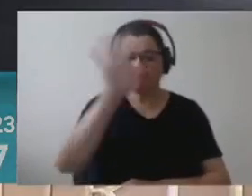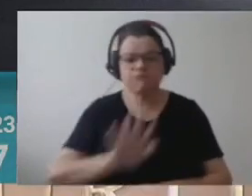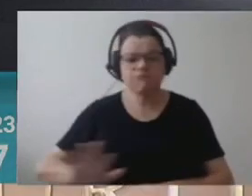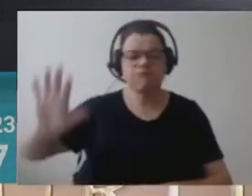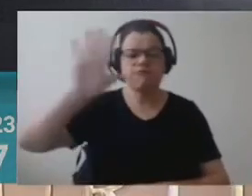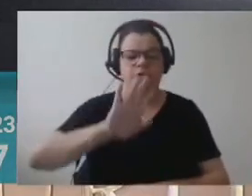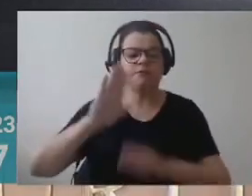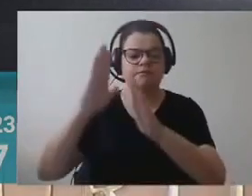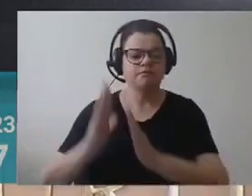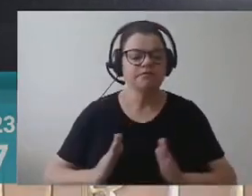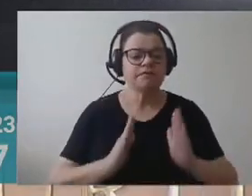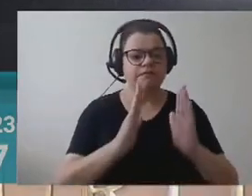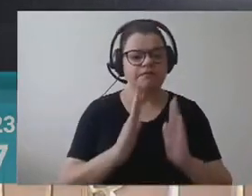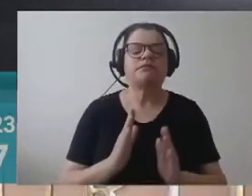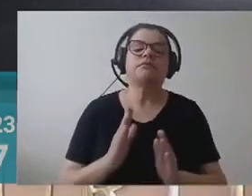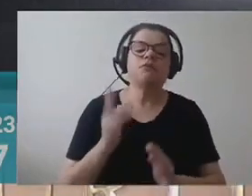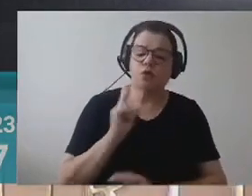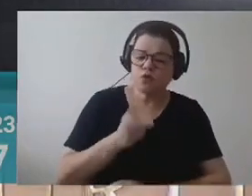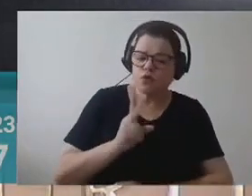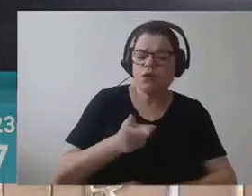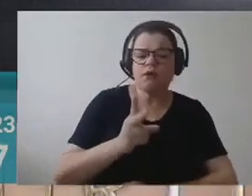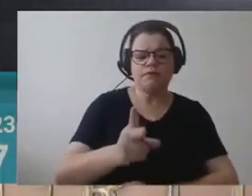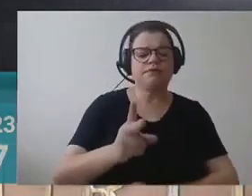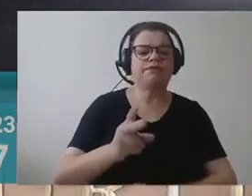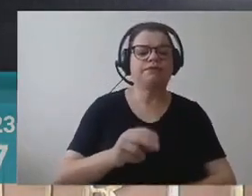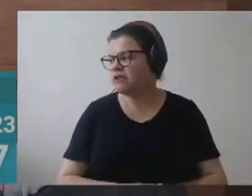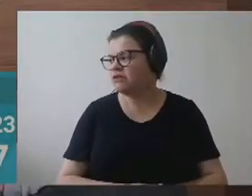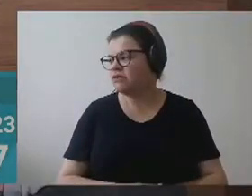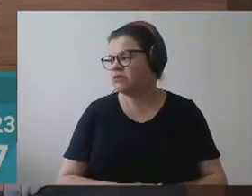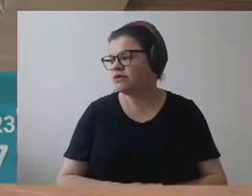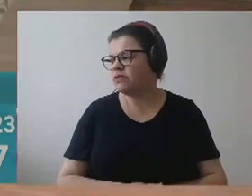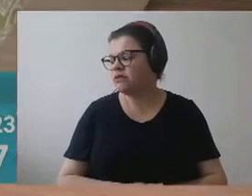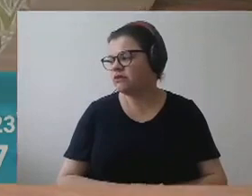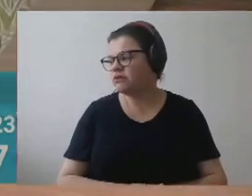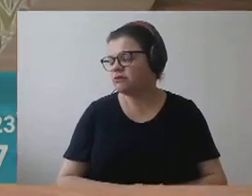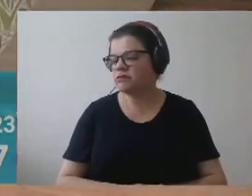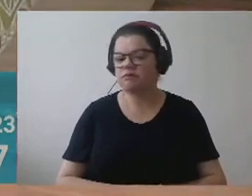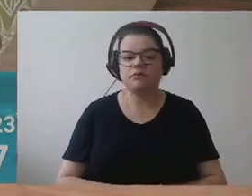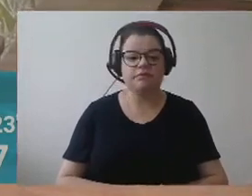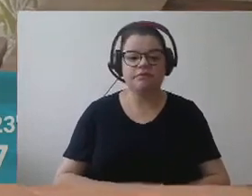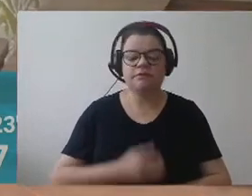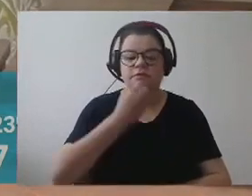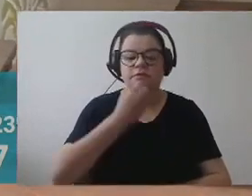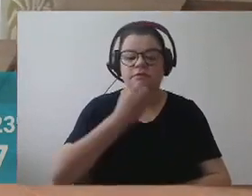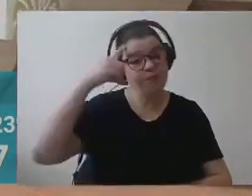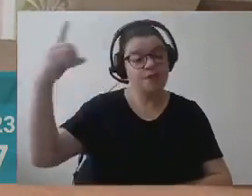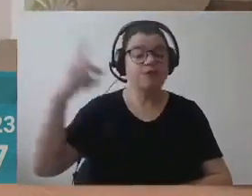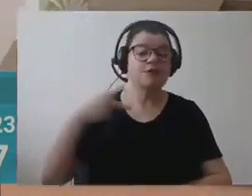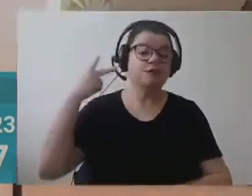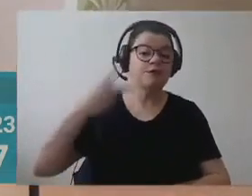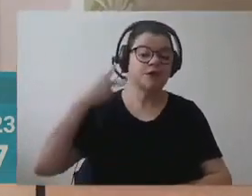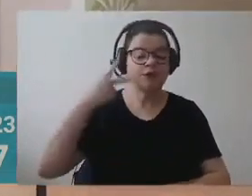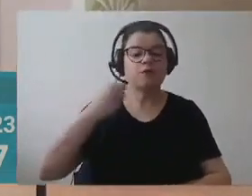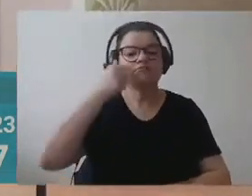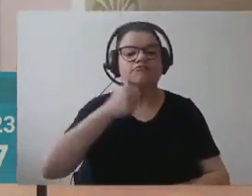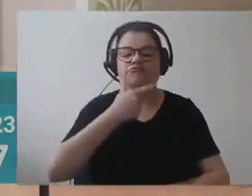próximo vereador inscrito, Sidney Toaldo, Patriotas, 5 minutos. Bom dia, senhor presidente, senhores vereadores, vereadoras, servidores da